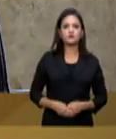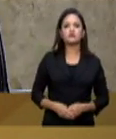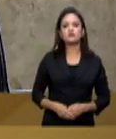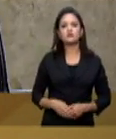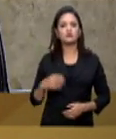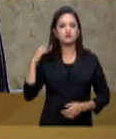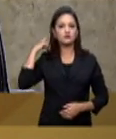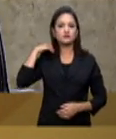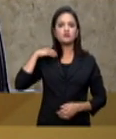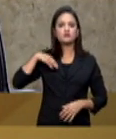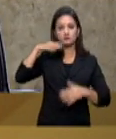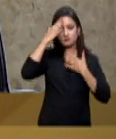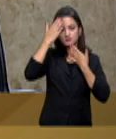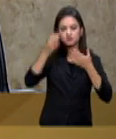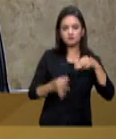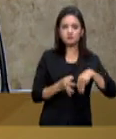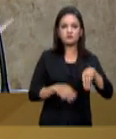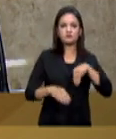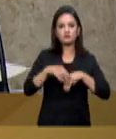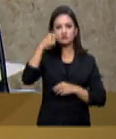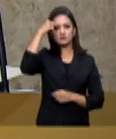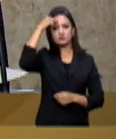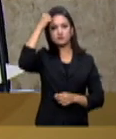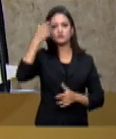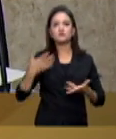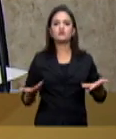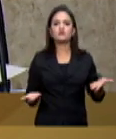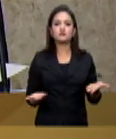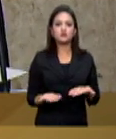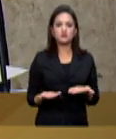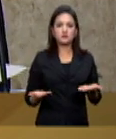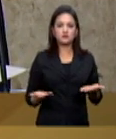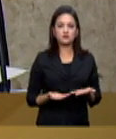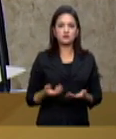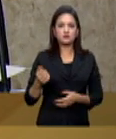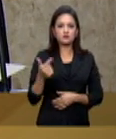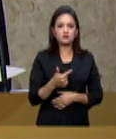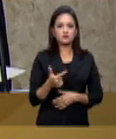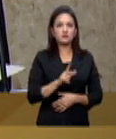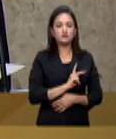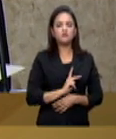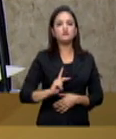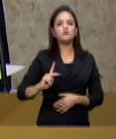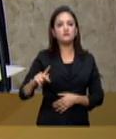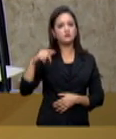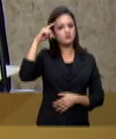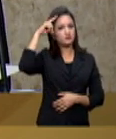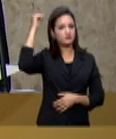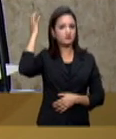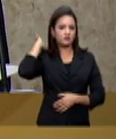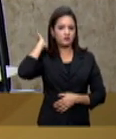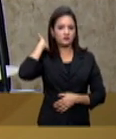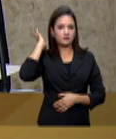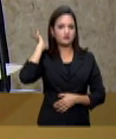Luiz Roberto Barroso. Passa agora a palavra à sua excelência, nossa vice-presidente, ministra Rosa